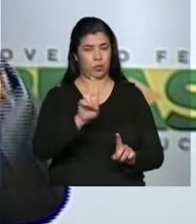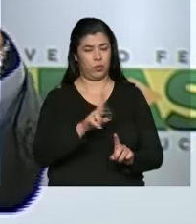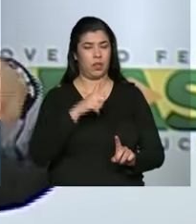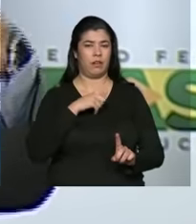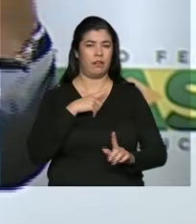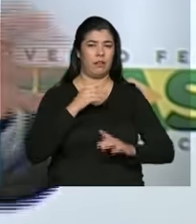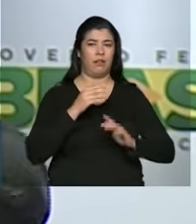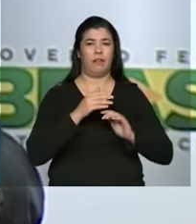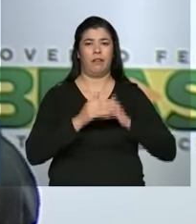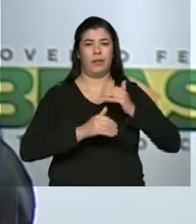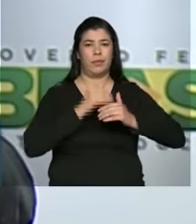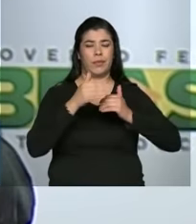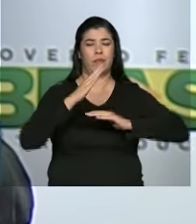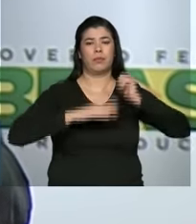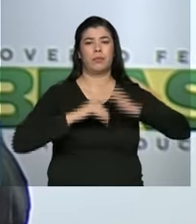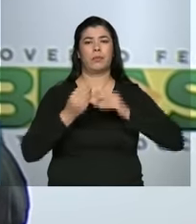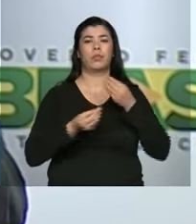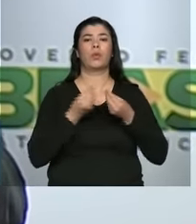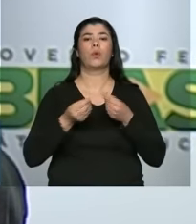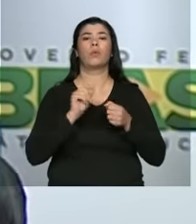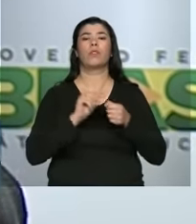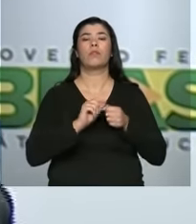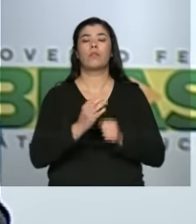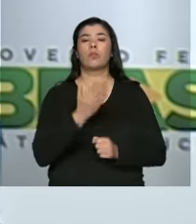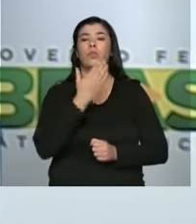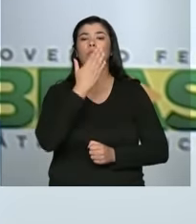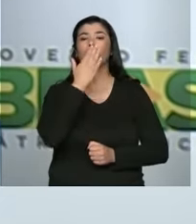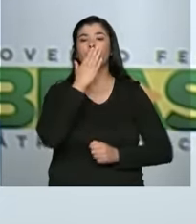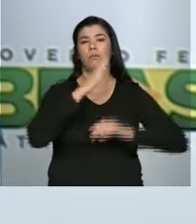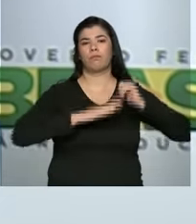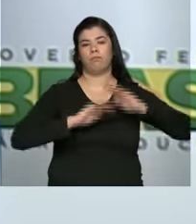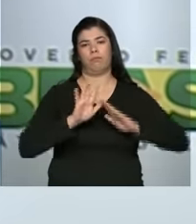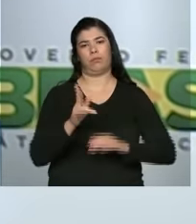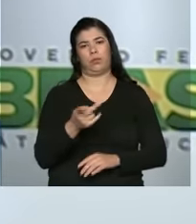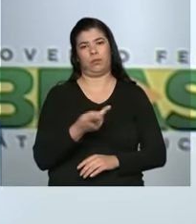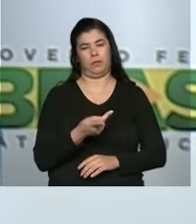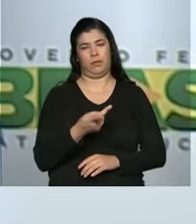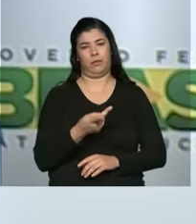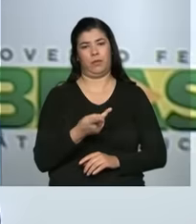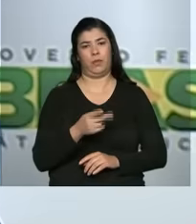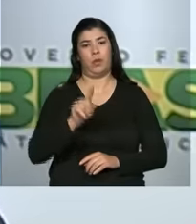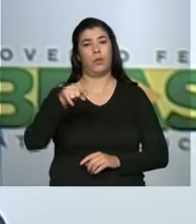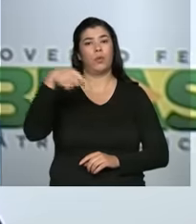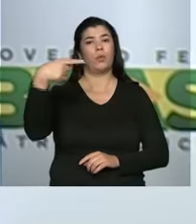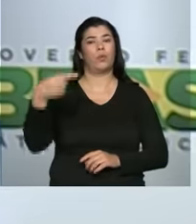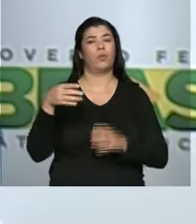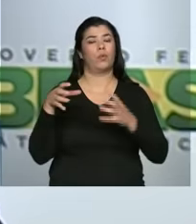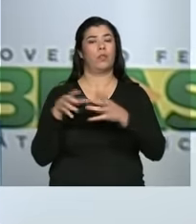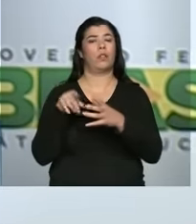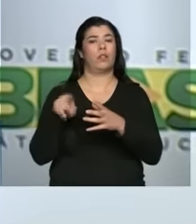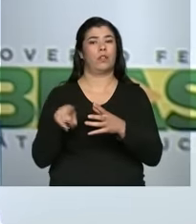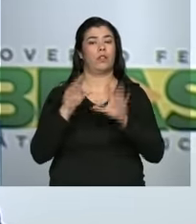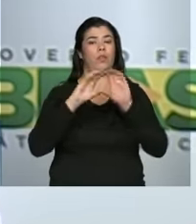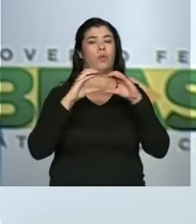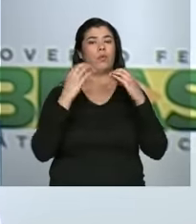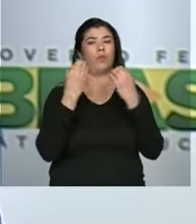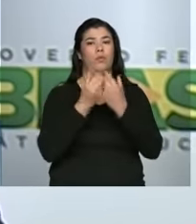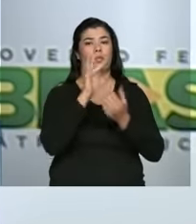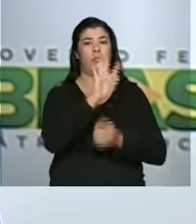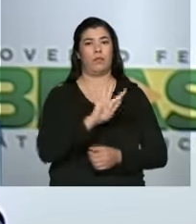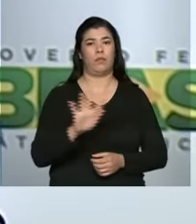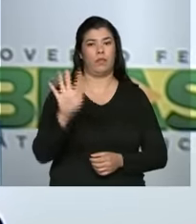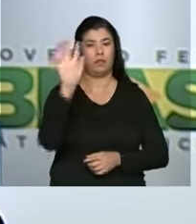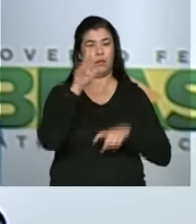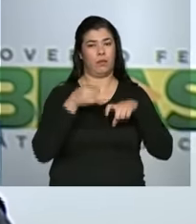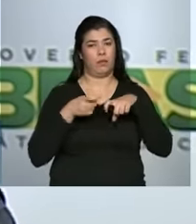e etc e tal para poder eh qualificar e existe uma outra ponta que é de responsabilidade do Conselho Federal de Medicina do